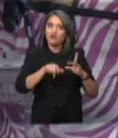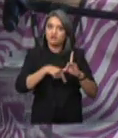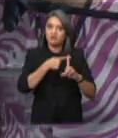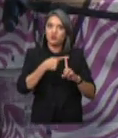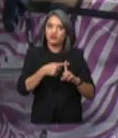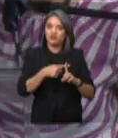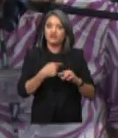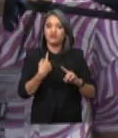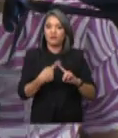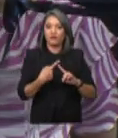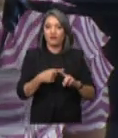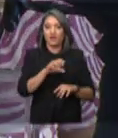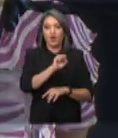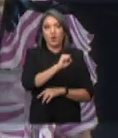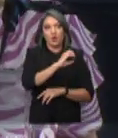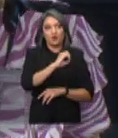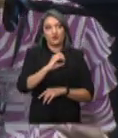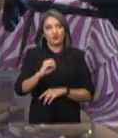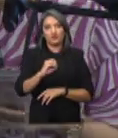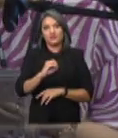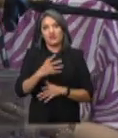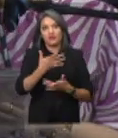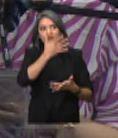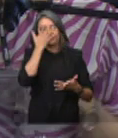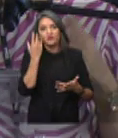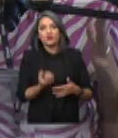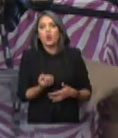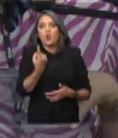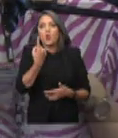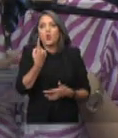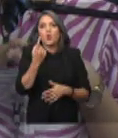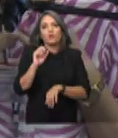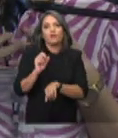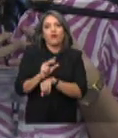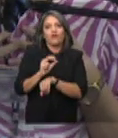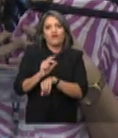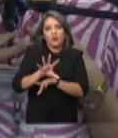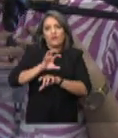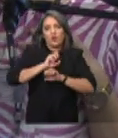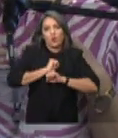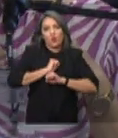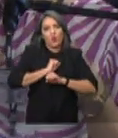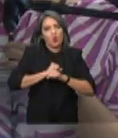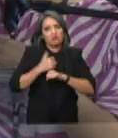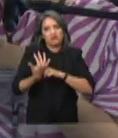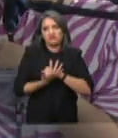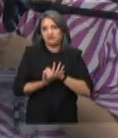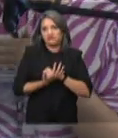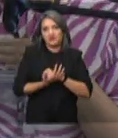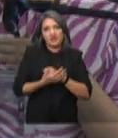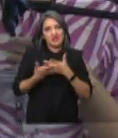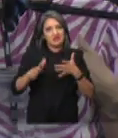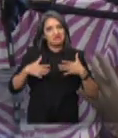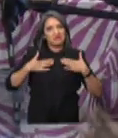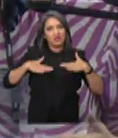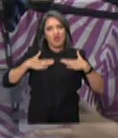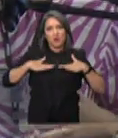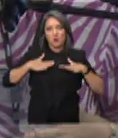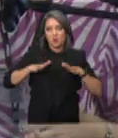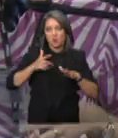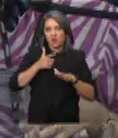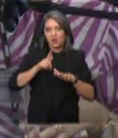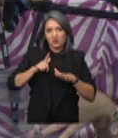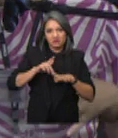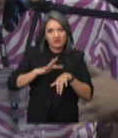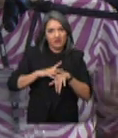porque das 800 acolhidas apenas uma foi infectada e graças a Deus foi assintomática a equipe